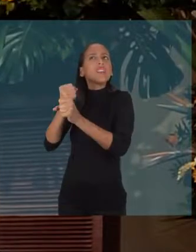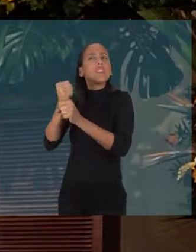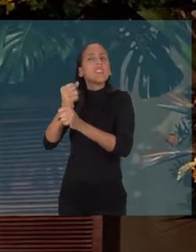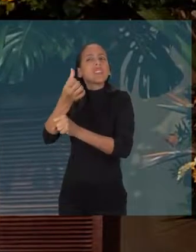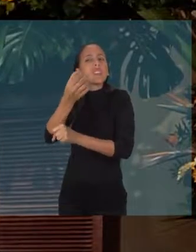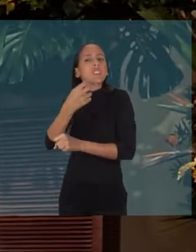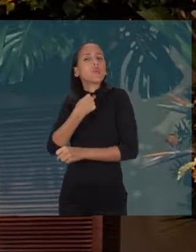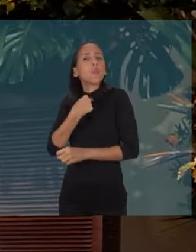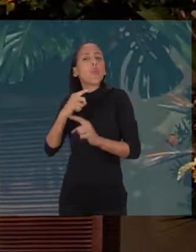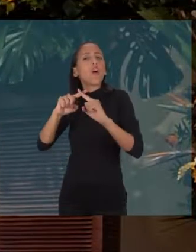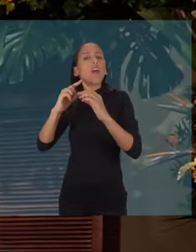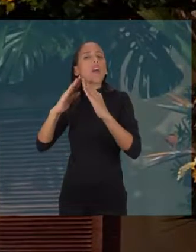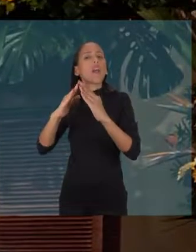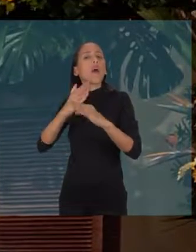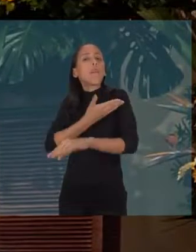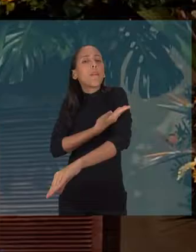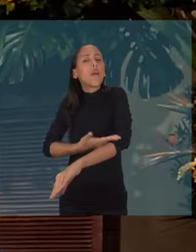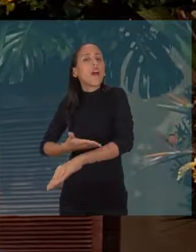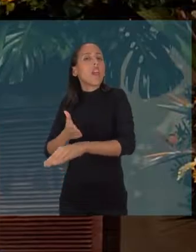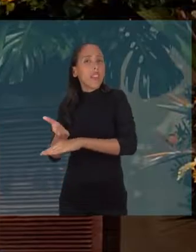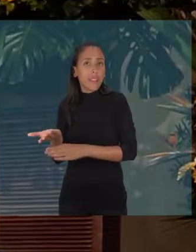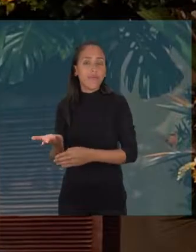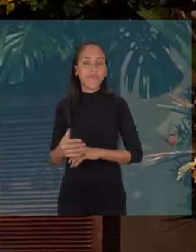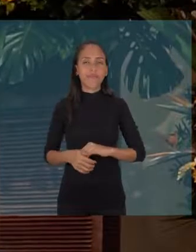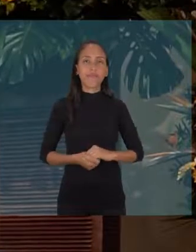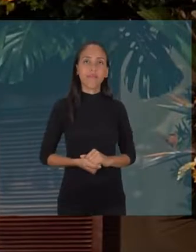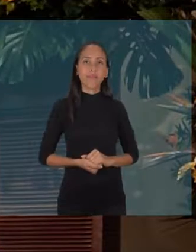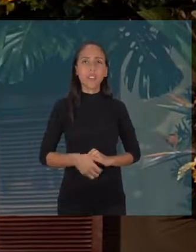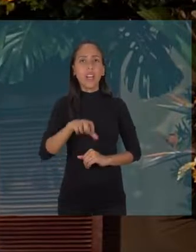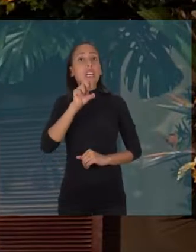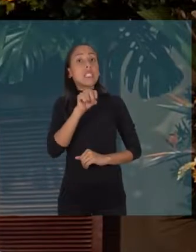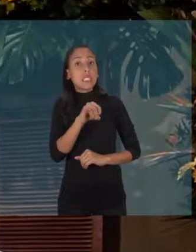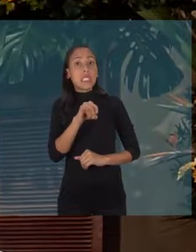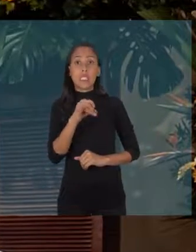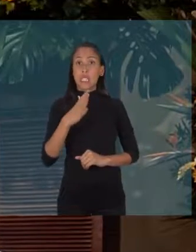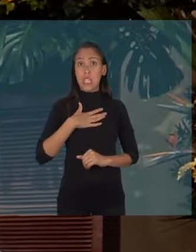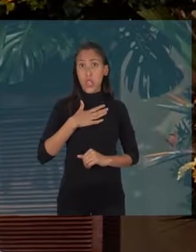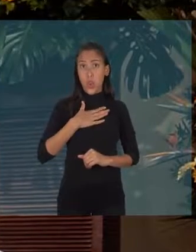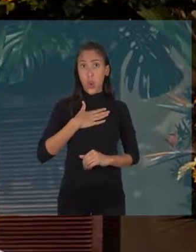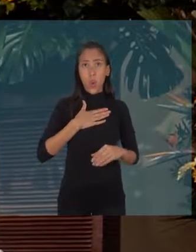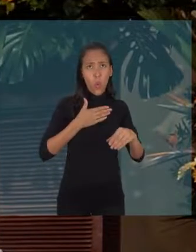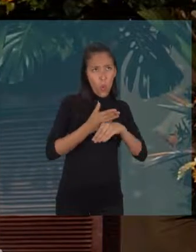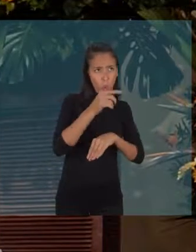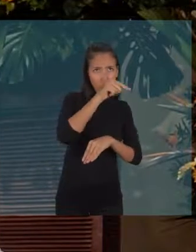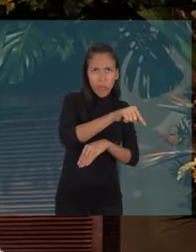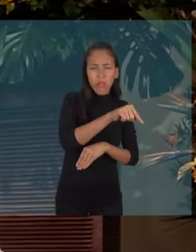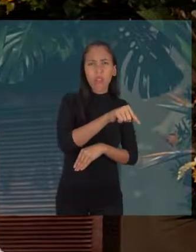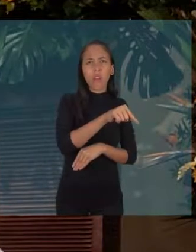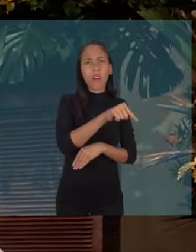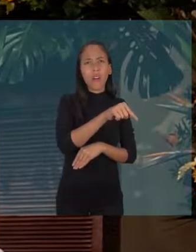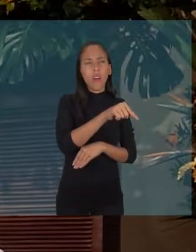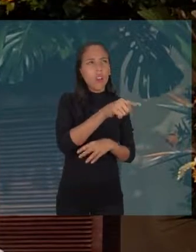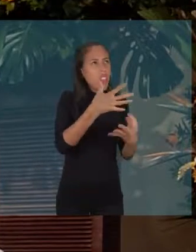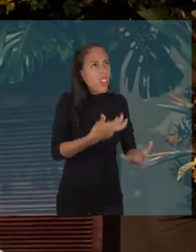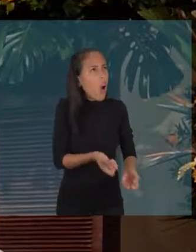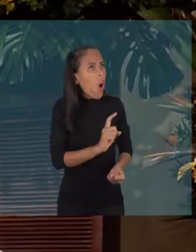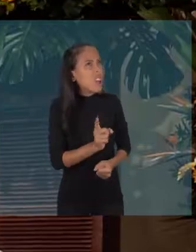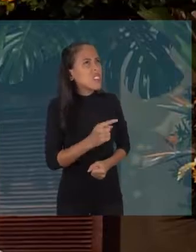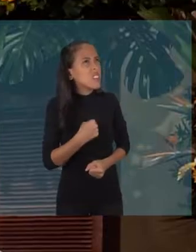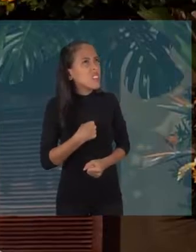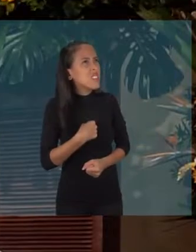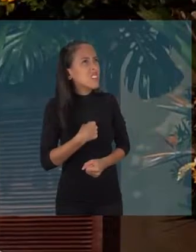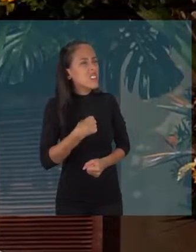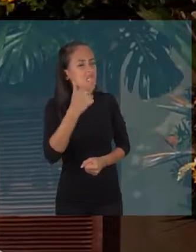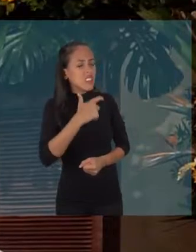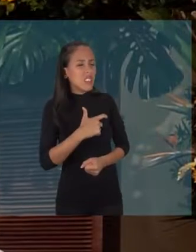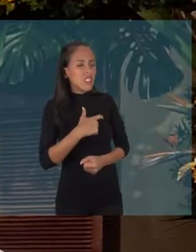Se caso eles não me aceitassem, eu seria capaz de continuar fiel numa religião que faz essa